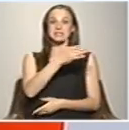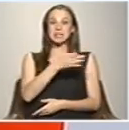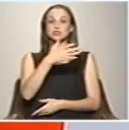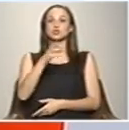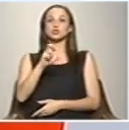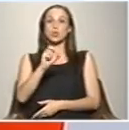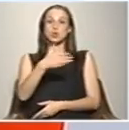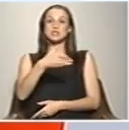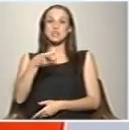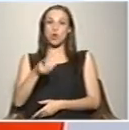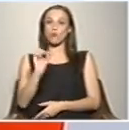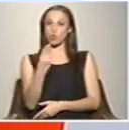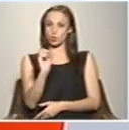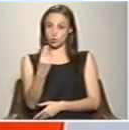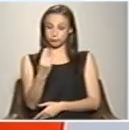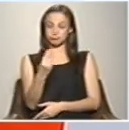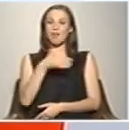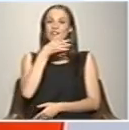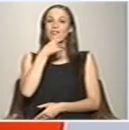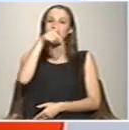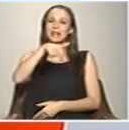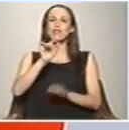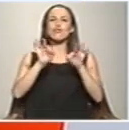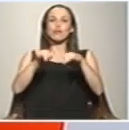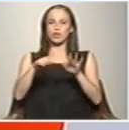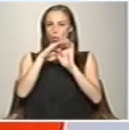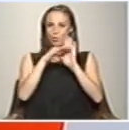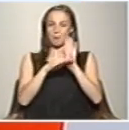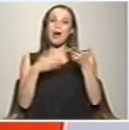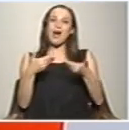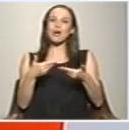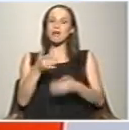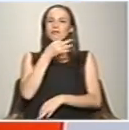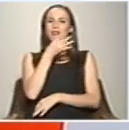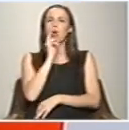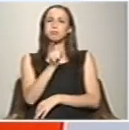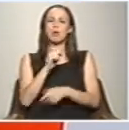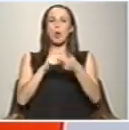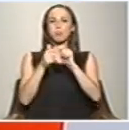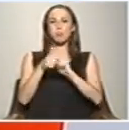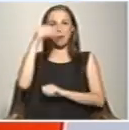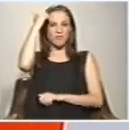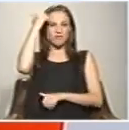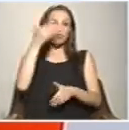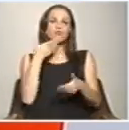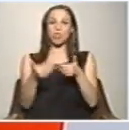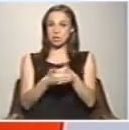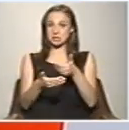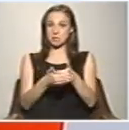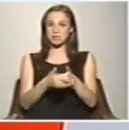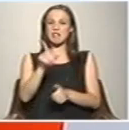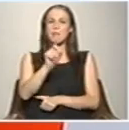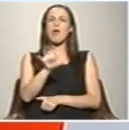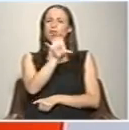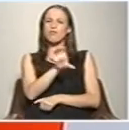19 de outubro e de que vamos falar aqui mais no final do programa. Para já vamos falar do problema do envelhecimento e da forma